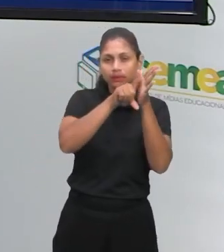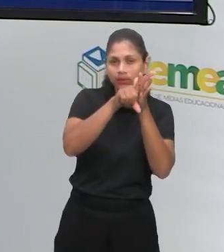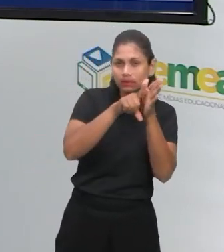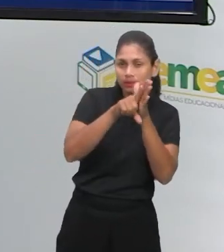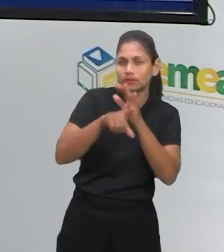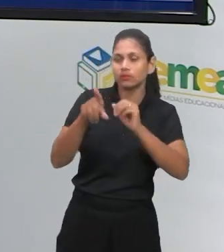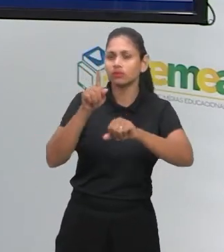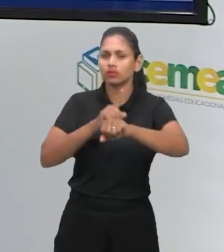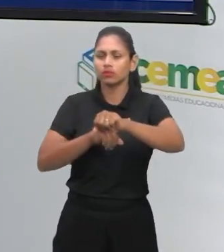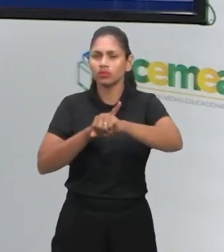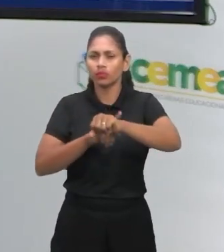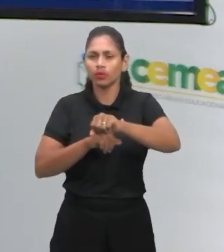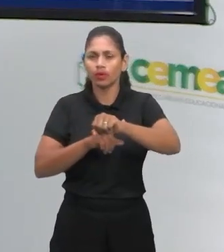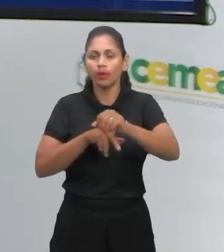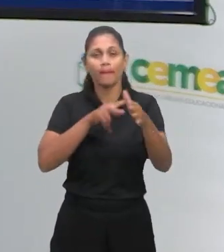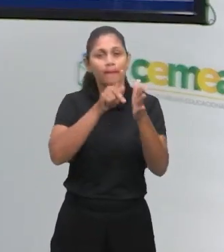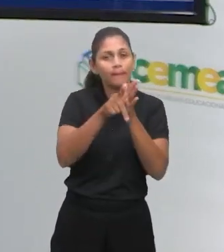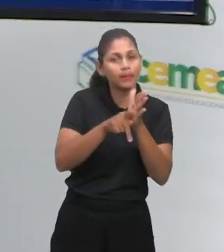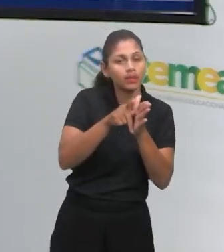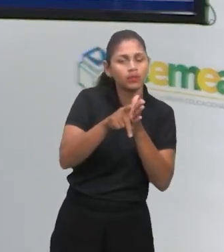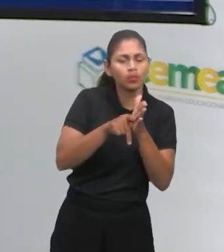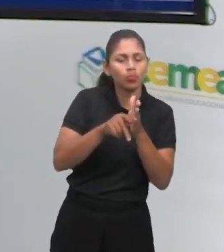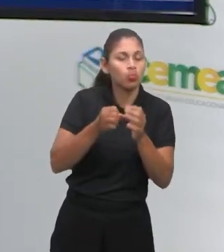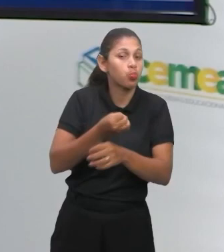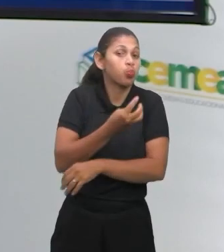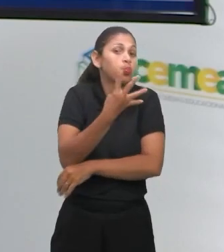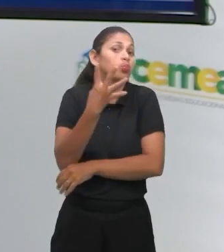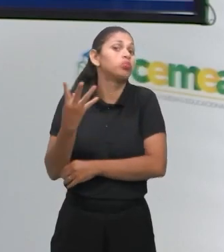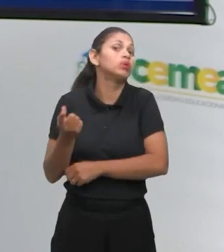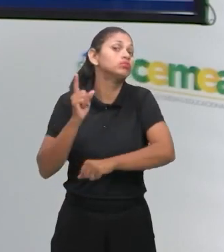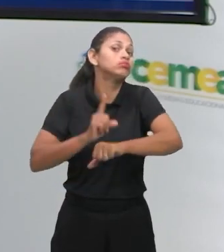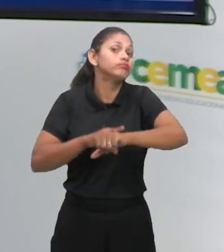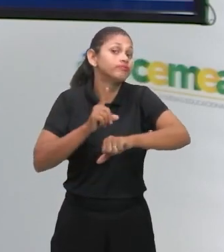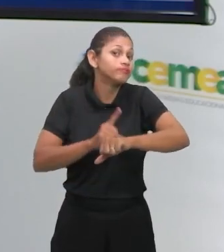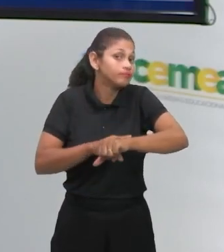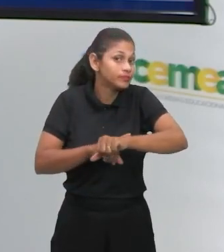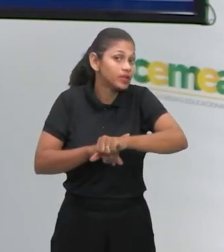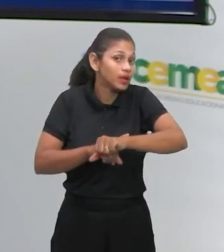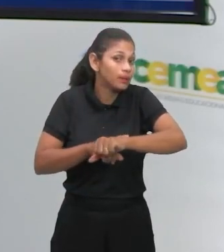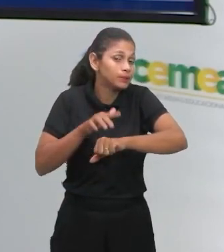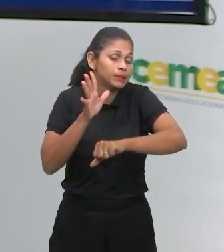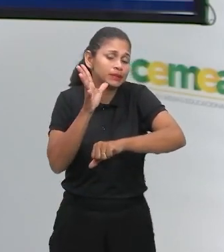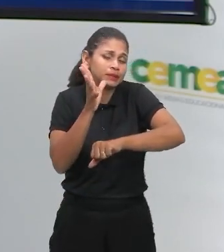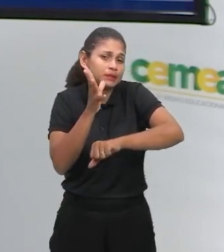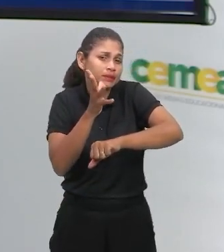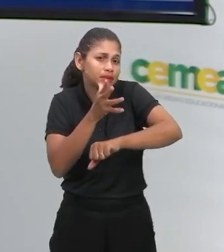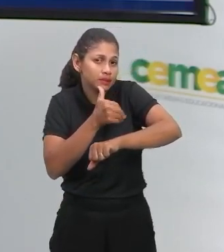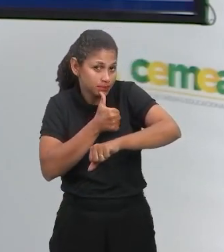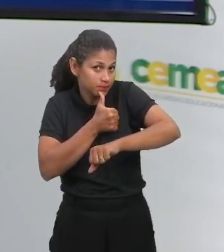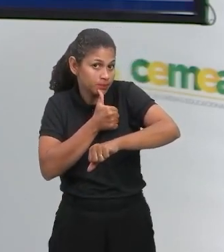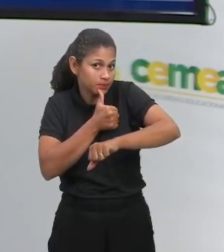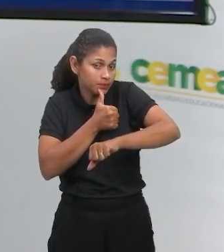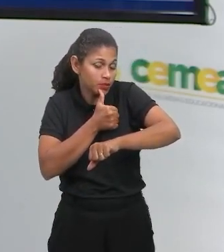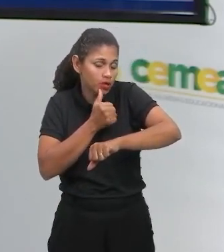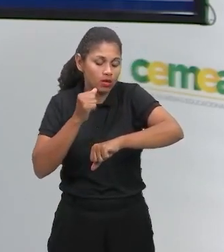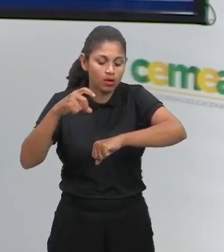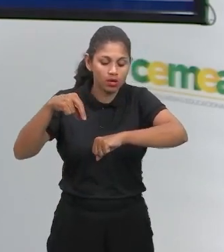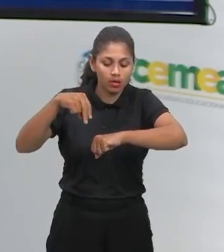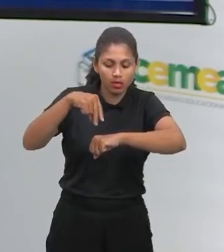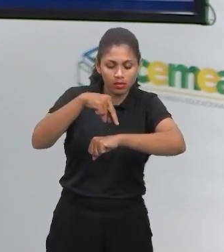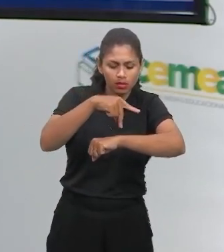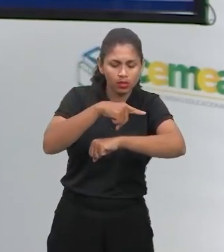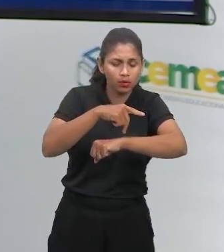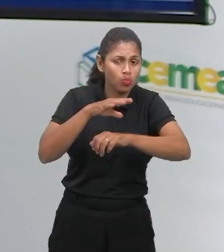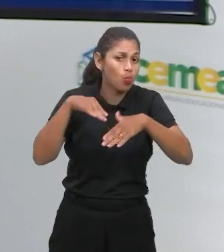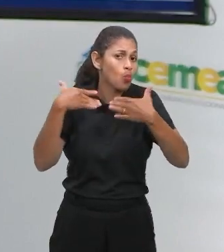for de metrô, quanto tempo que ele vai levar, né? Percebe que ele tem um tempo de espera e tempo que ele está se deslocando. Vamos analisar aqui na questão.